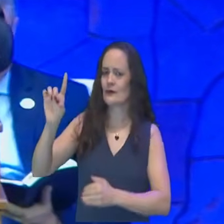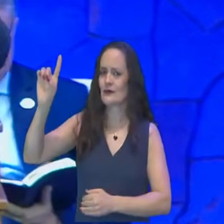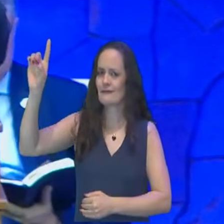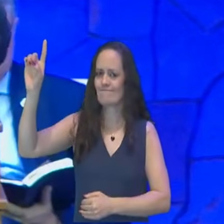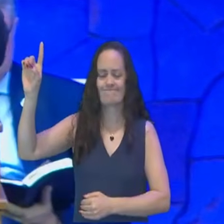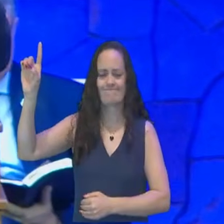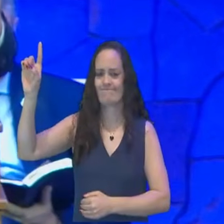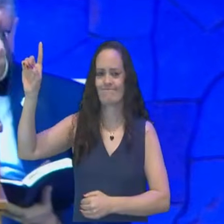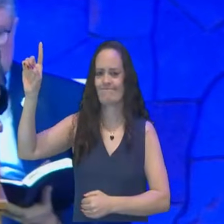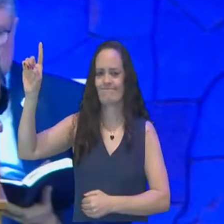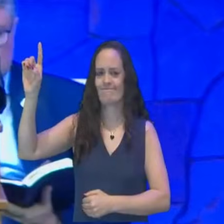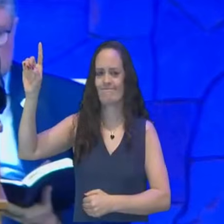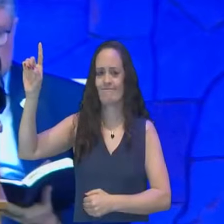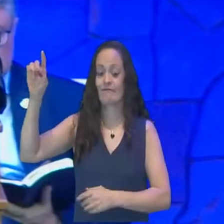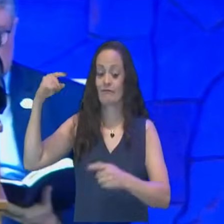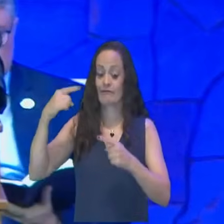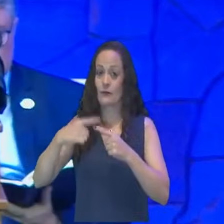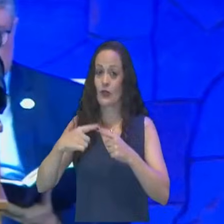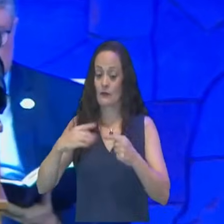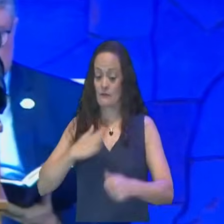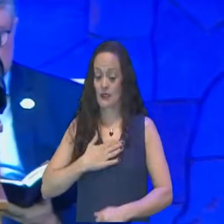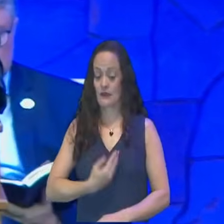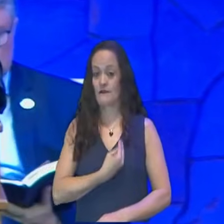realidade que começa a vir de dentro para fora.